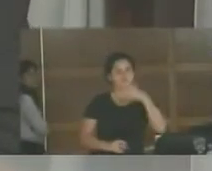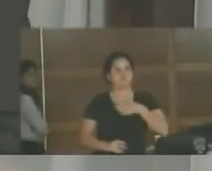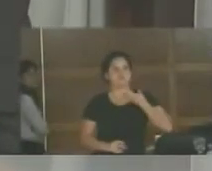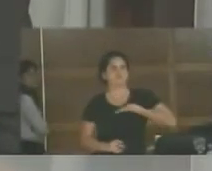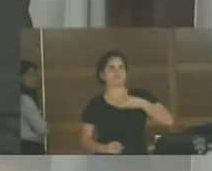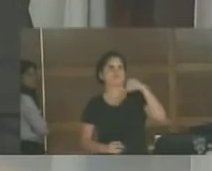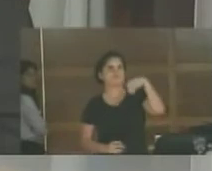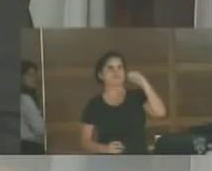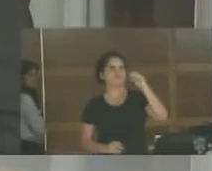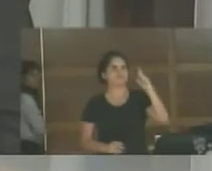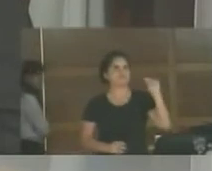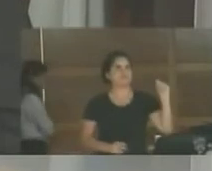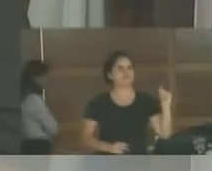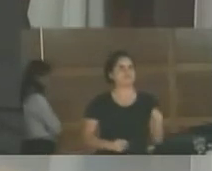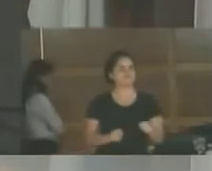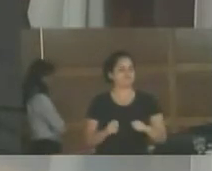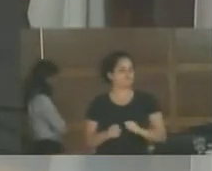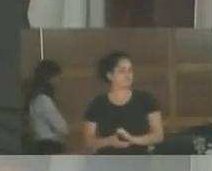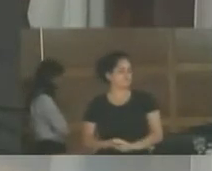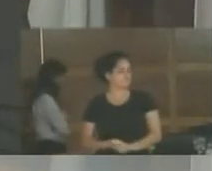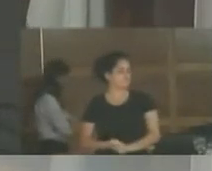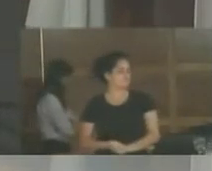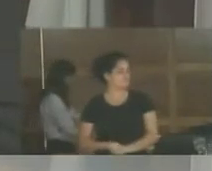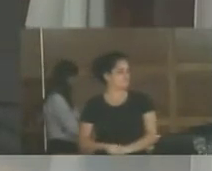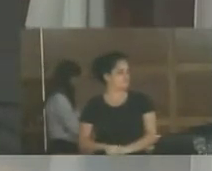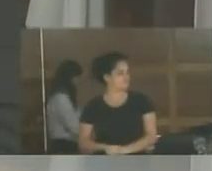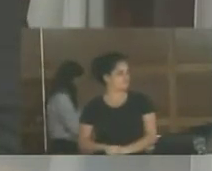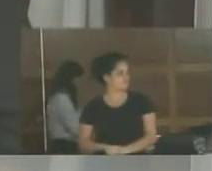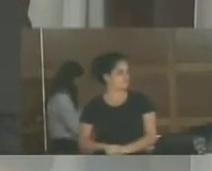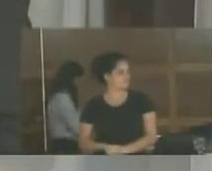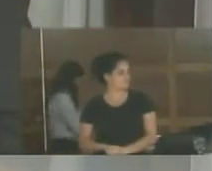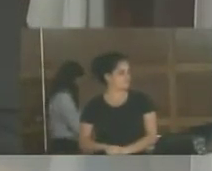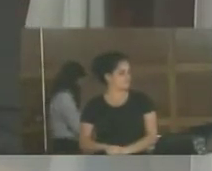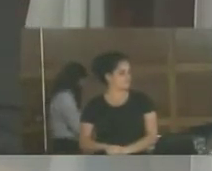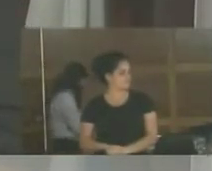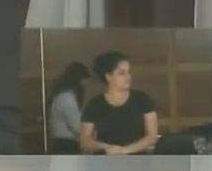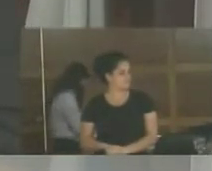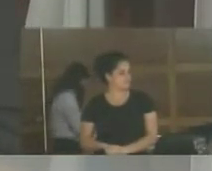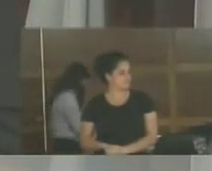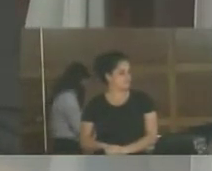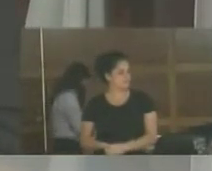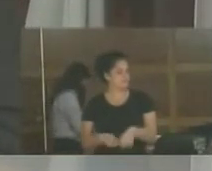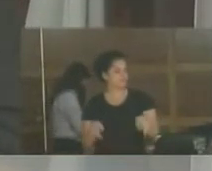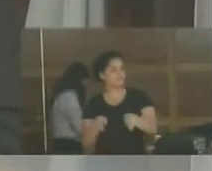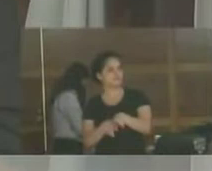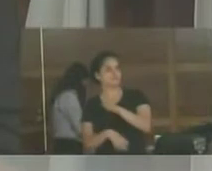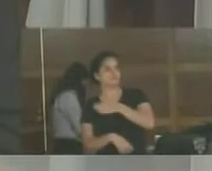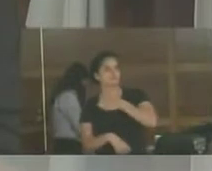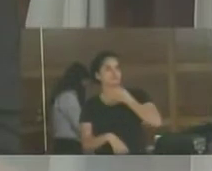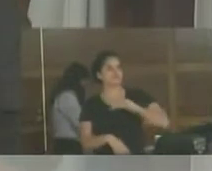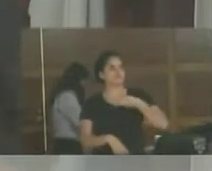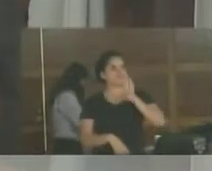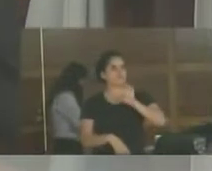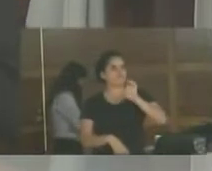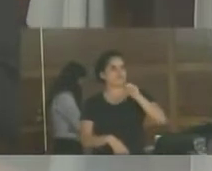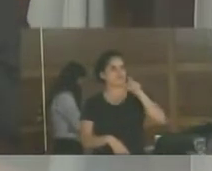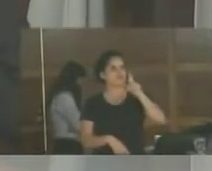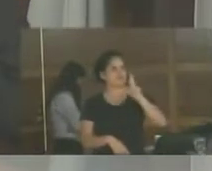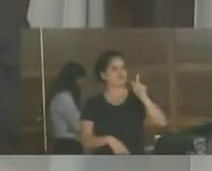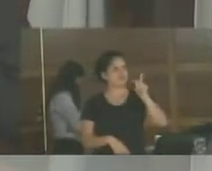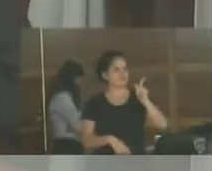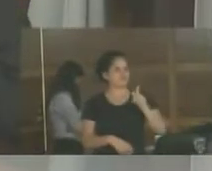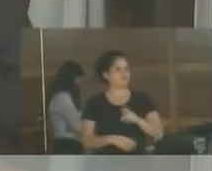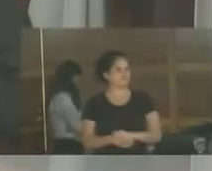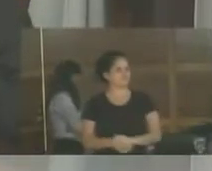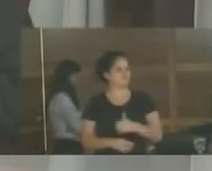que varou madrugada dando audiência, né, para o nosso Flamengo. E também o meu amigo Berg, meu assessor, né,